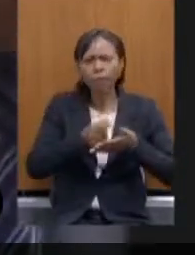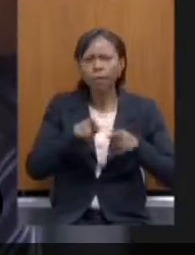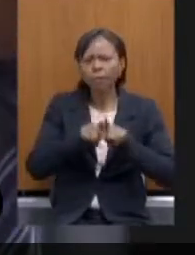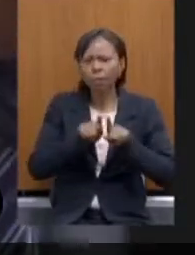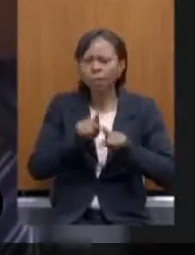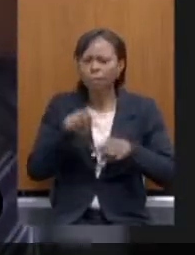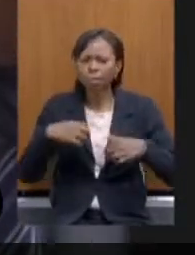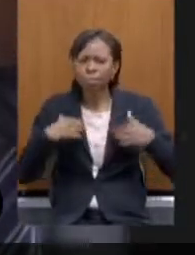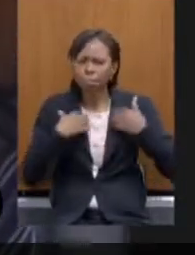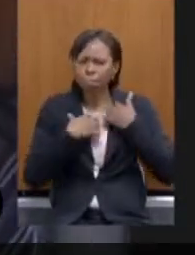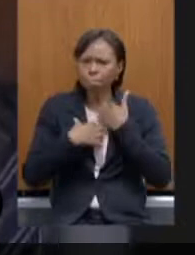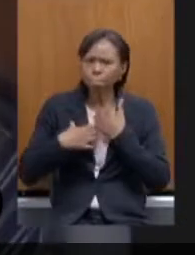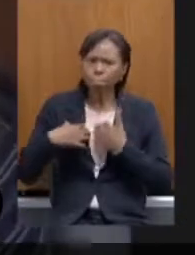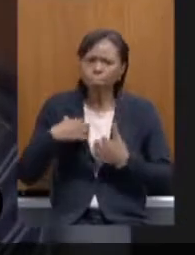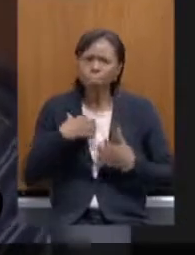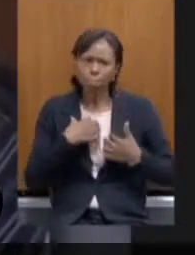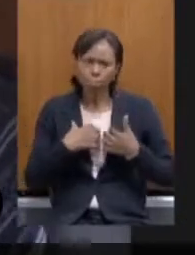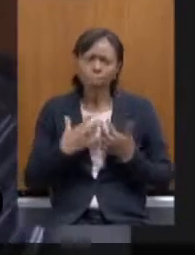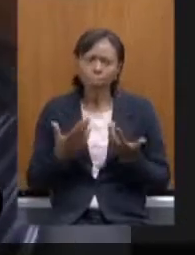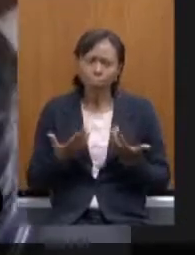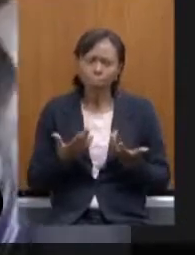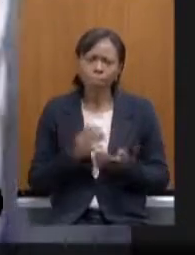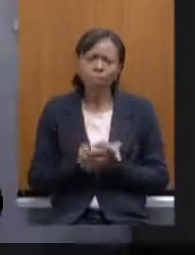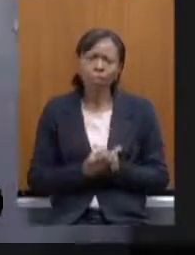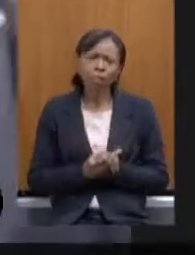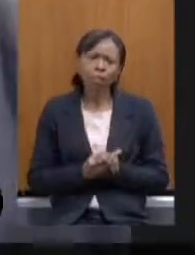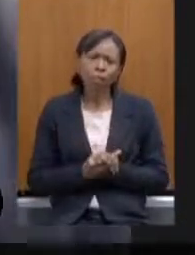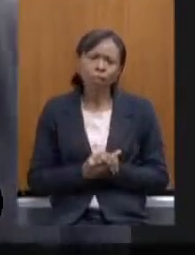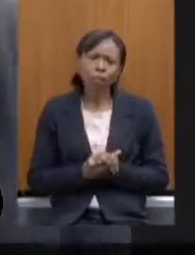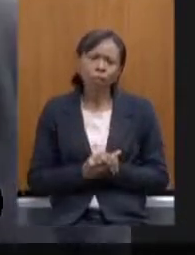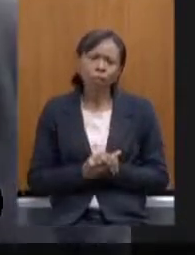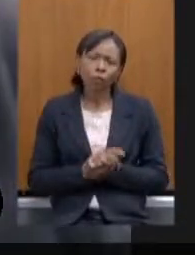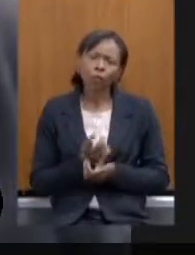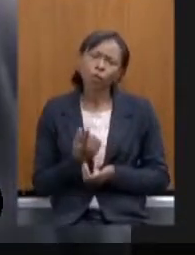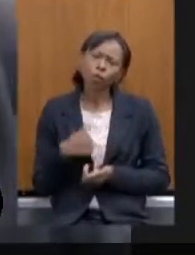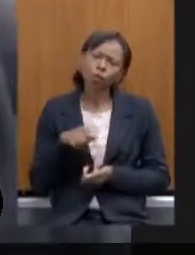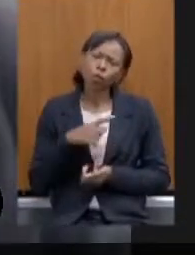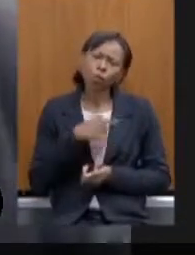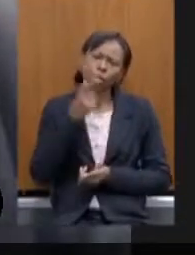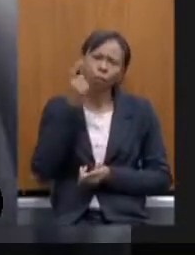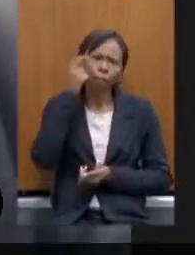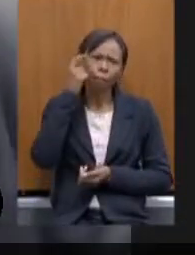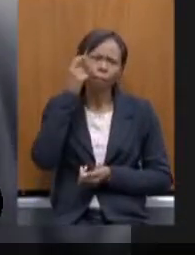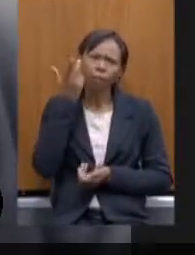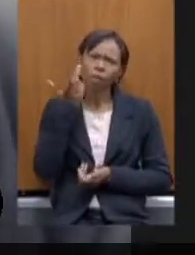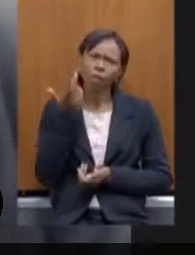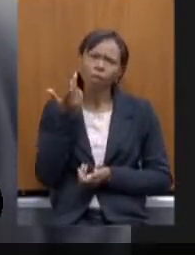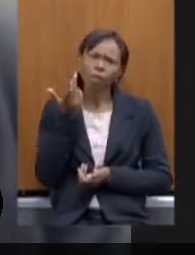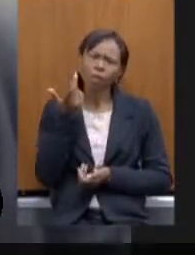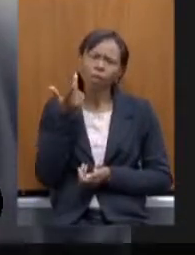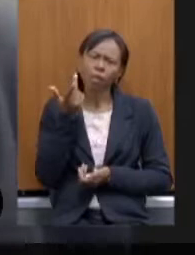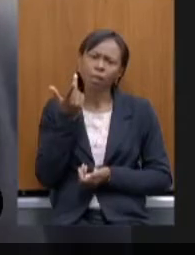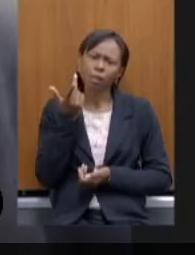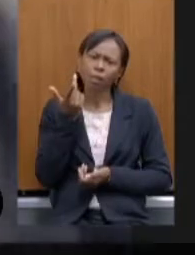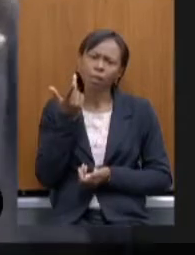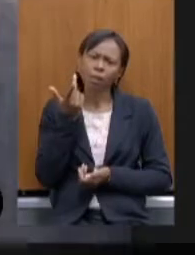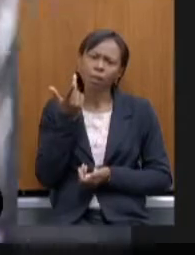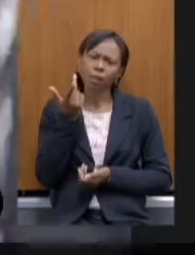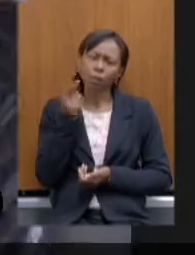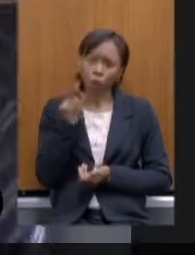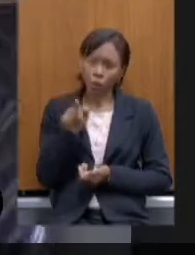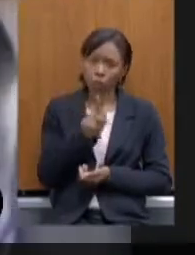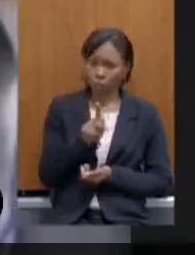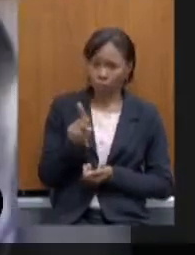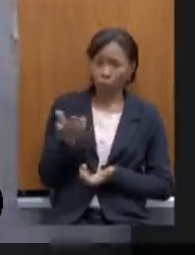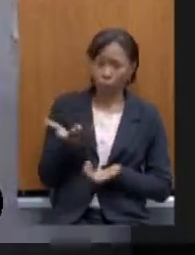insatisfações bom e o que nos leva a pensar presidente que tava usando esse trabalho